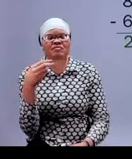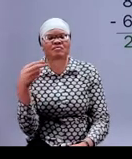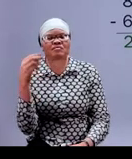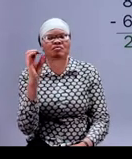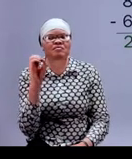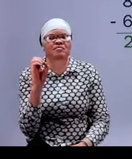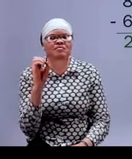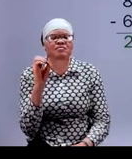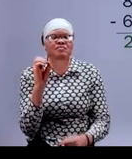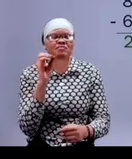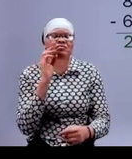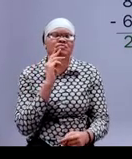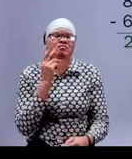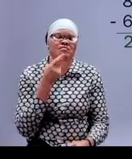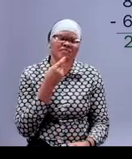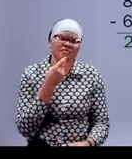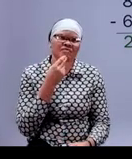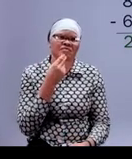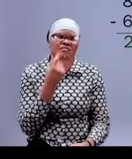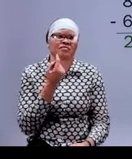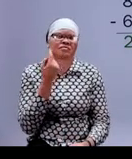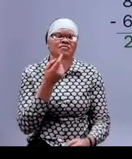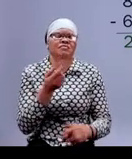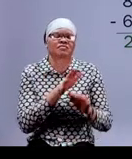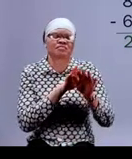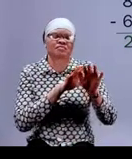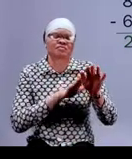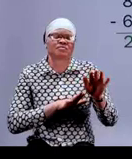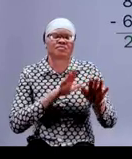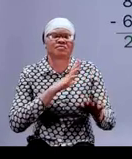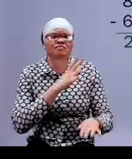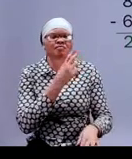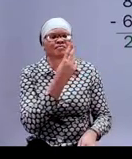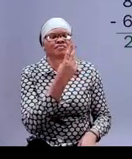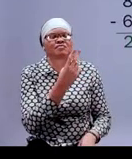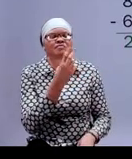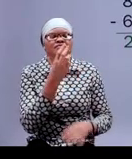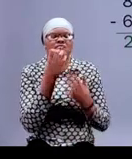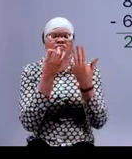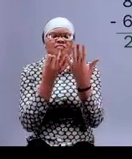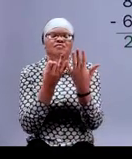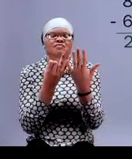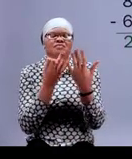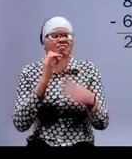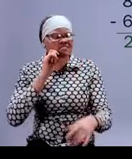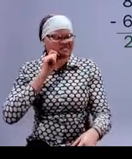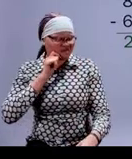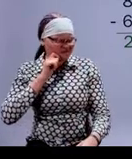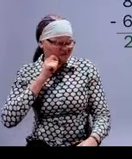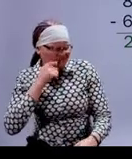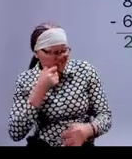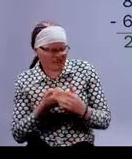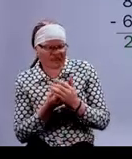resposta é cada fila terá 27 caje iros vamos fazer a